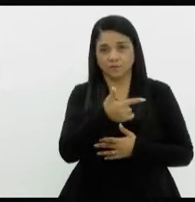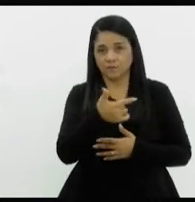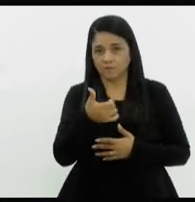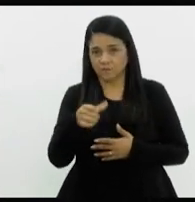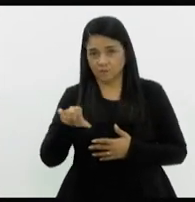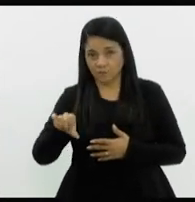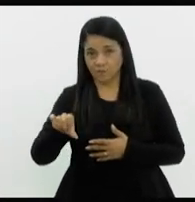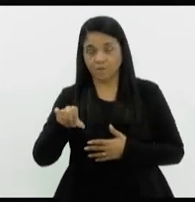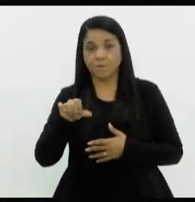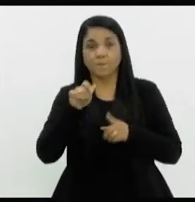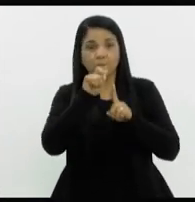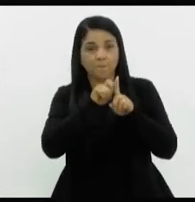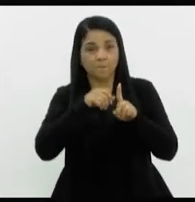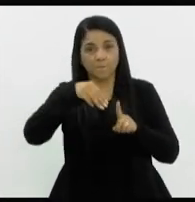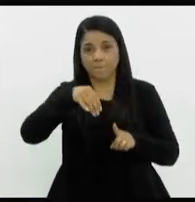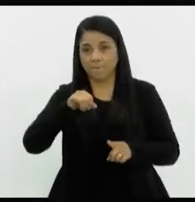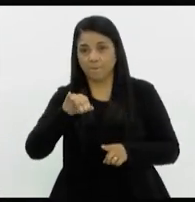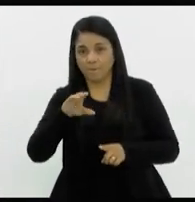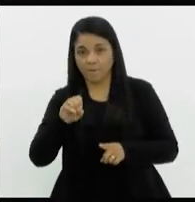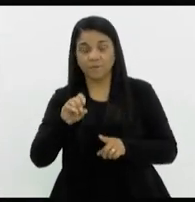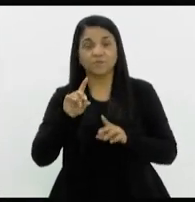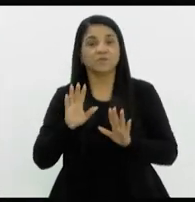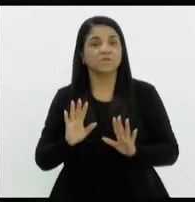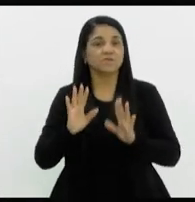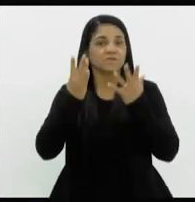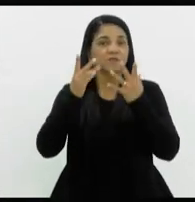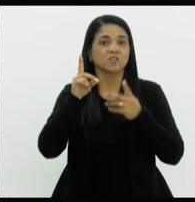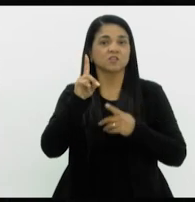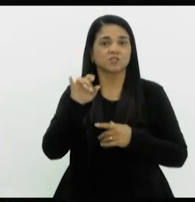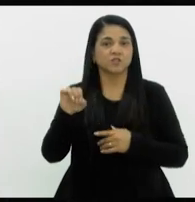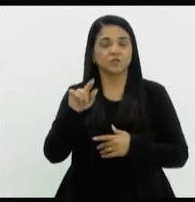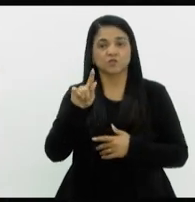maio, dia do geógrafo.